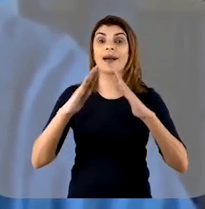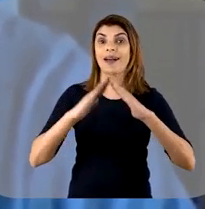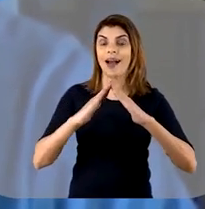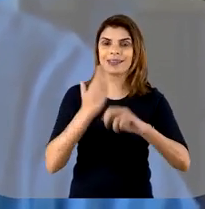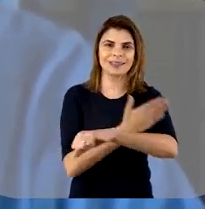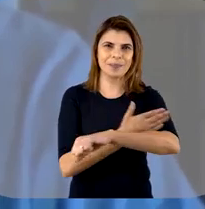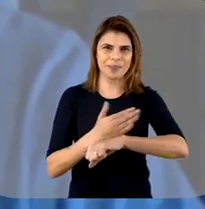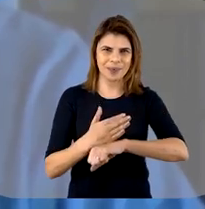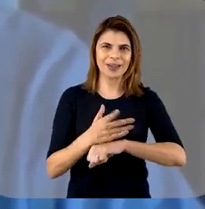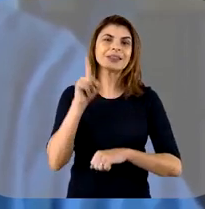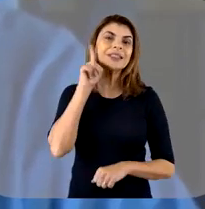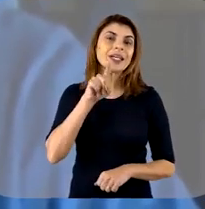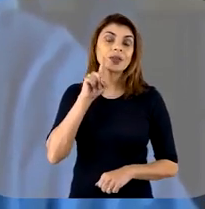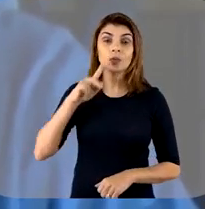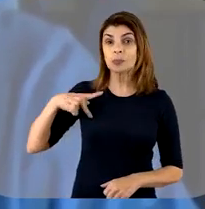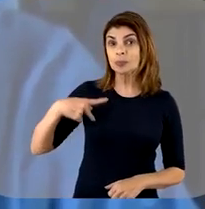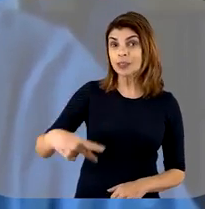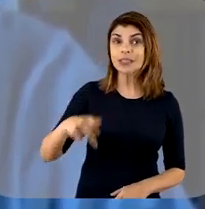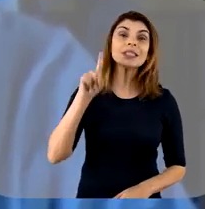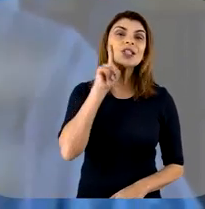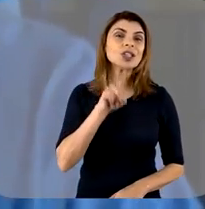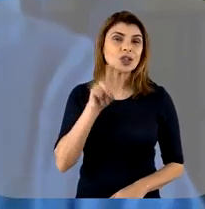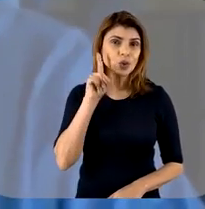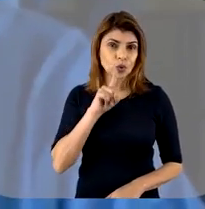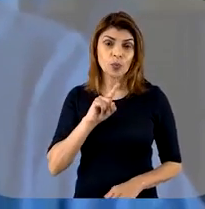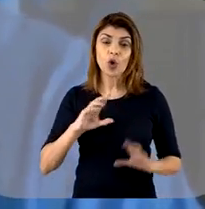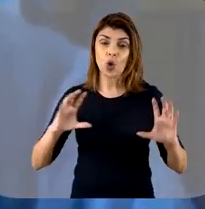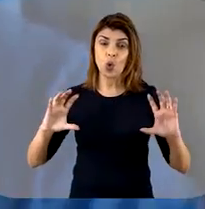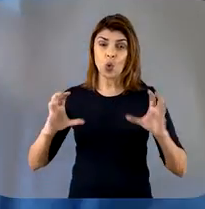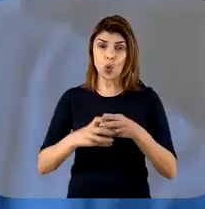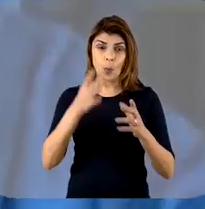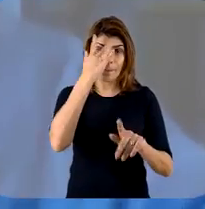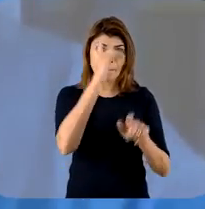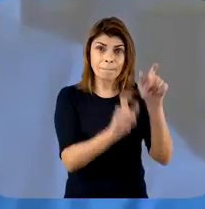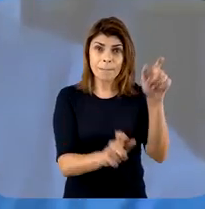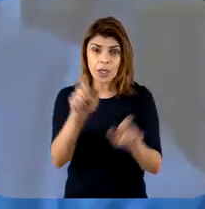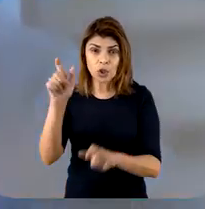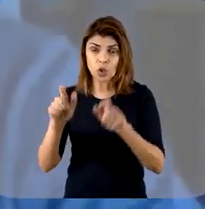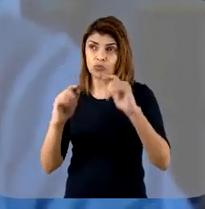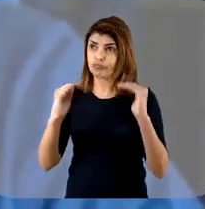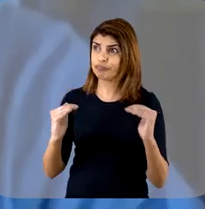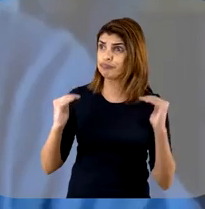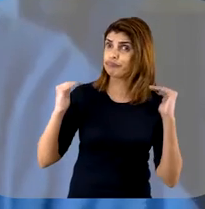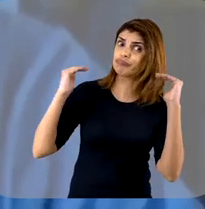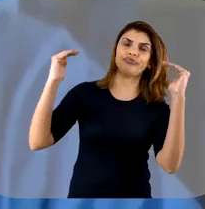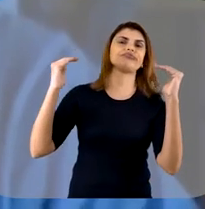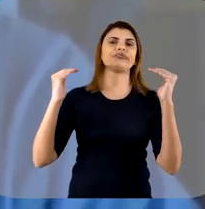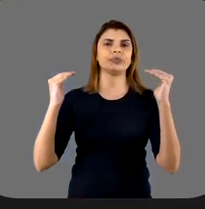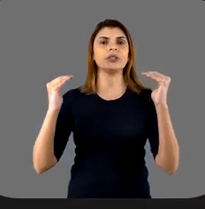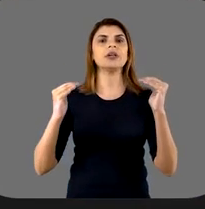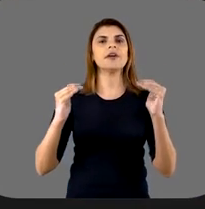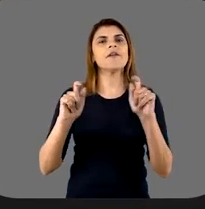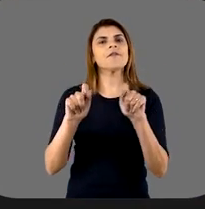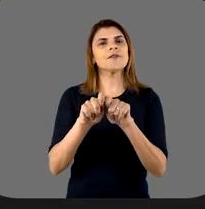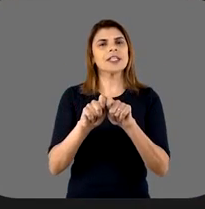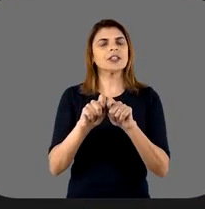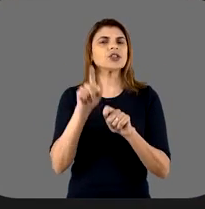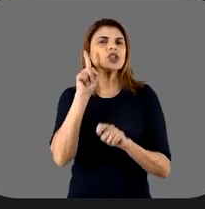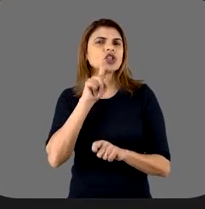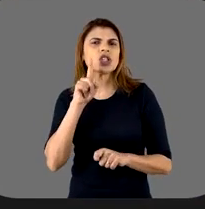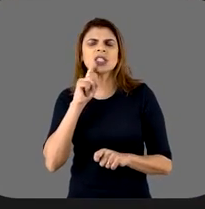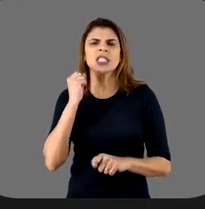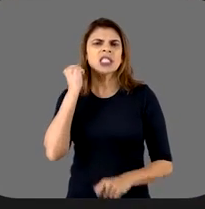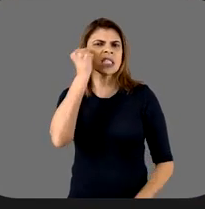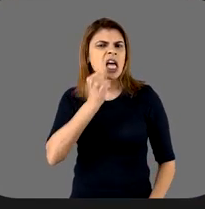né, em que o presidente dos Estados Unidos e um grupo de pessoas da mais alta, né, poder nos Estados Unidos,